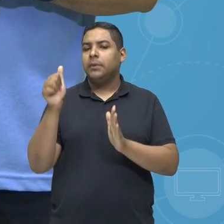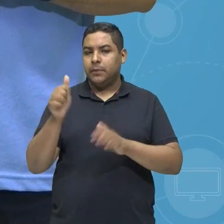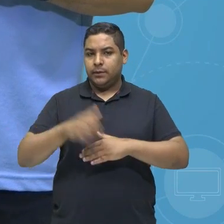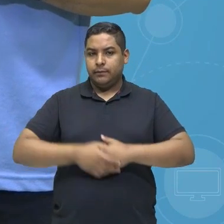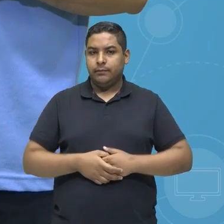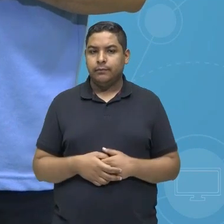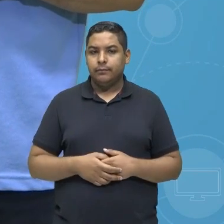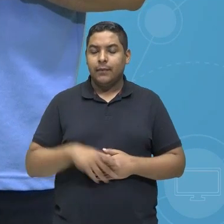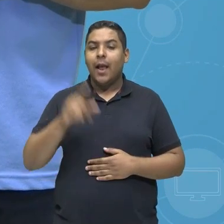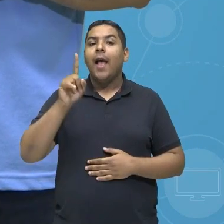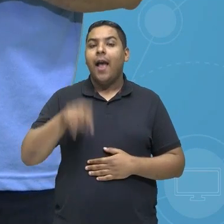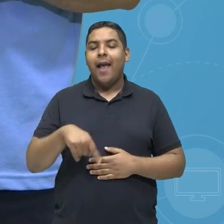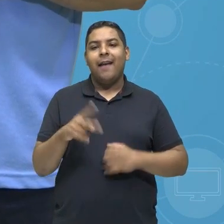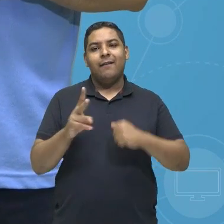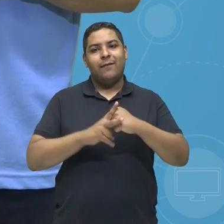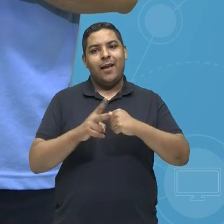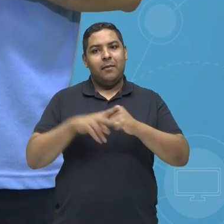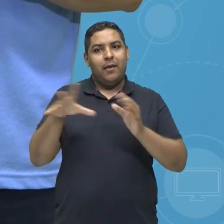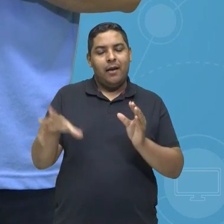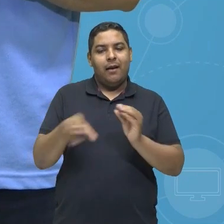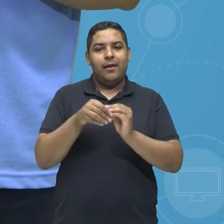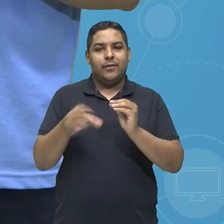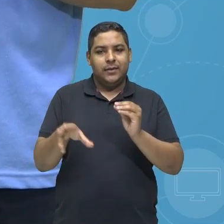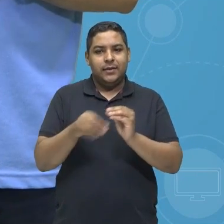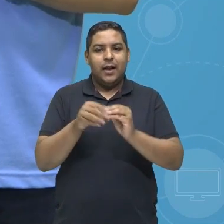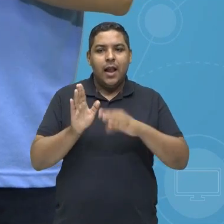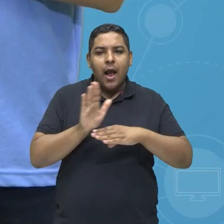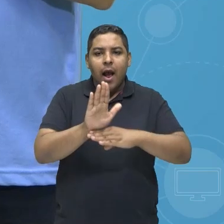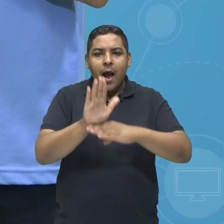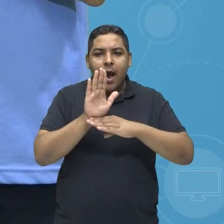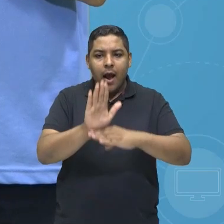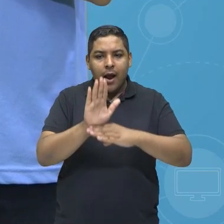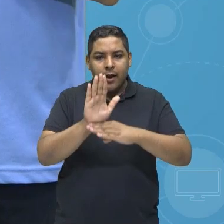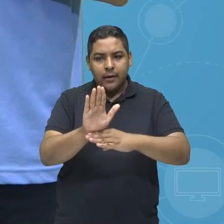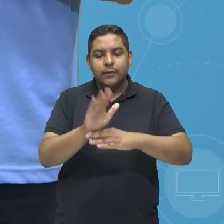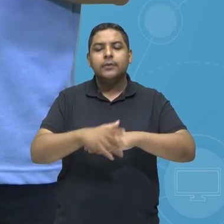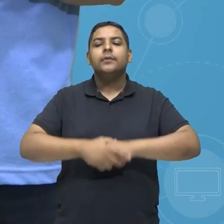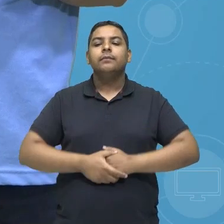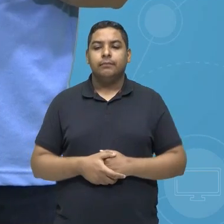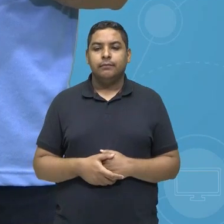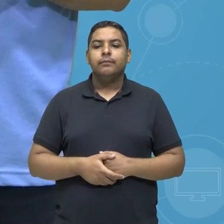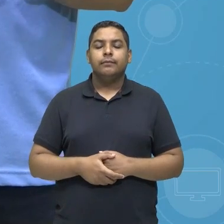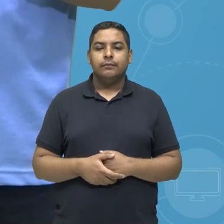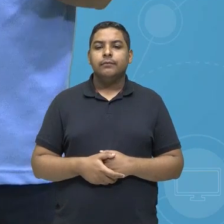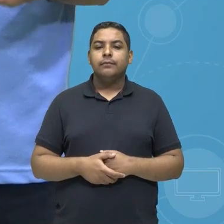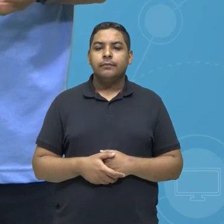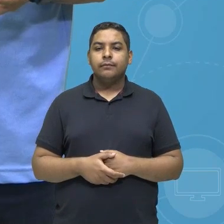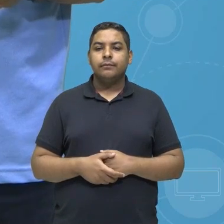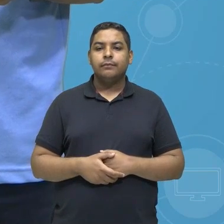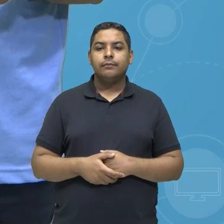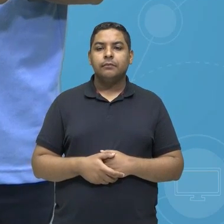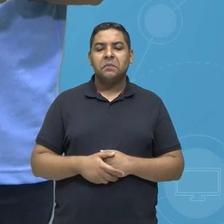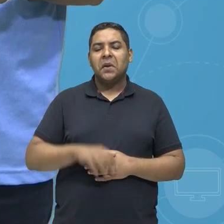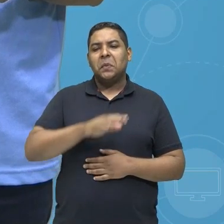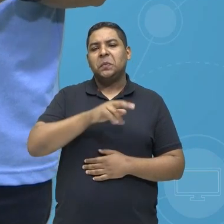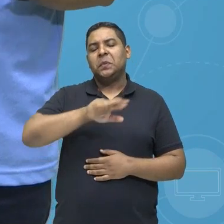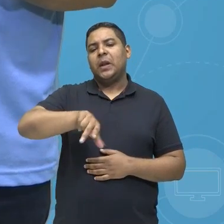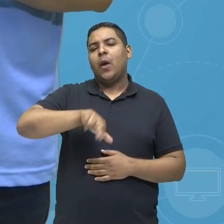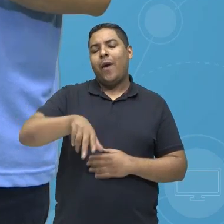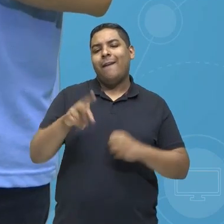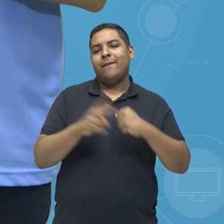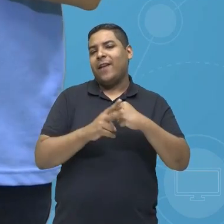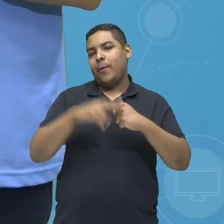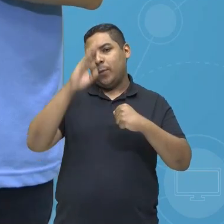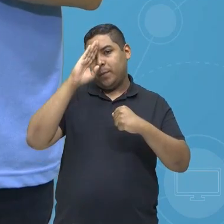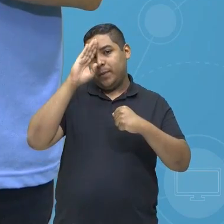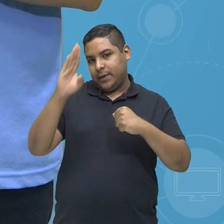eles são verbos auxiliares, né? They are auxiliary verbs. Eles são verbos auxiliares, ou seja, não são verbos principais, né?